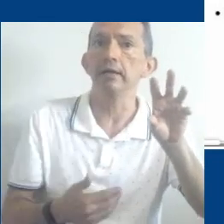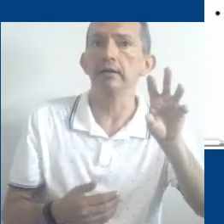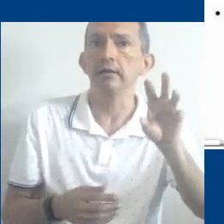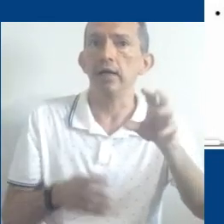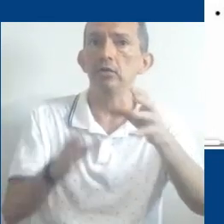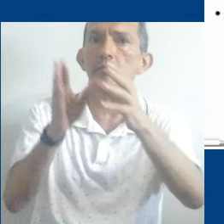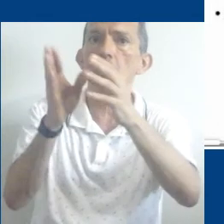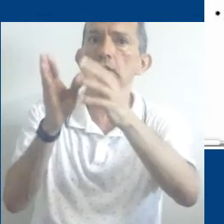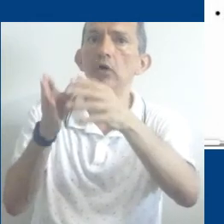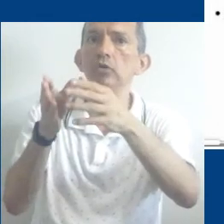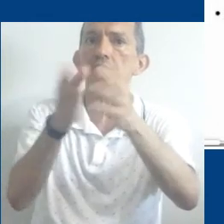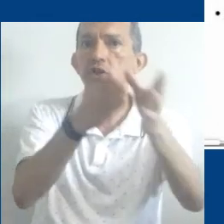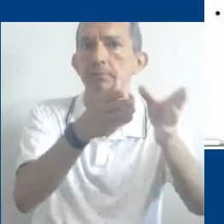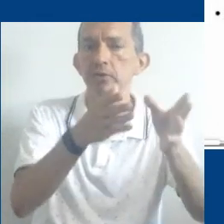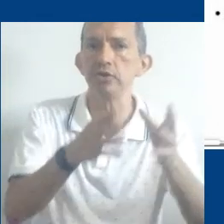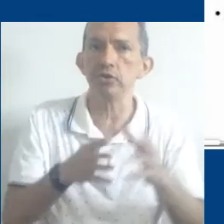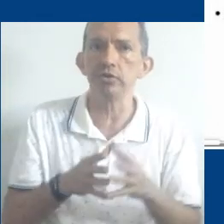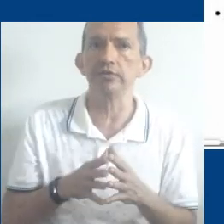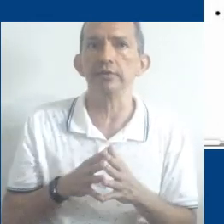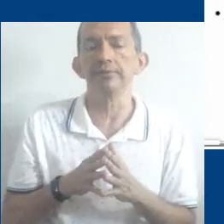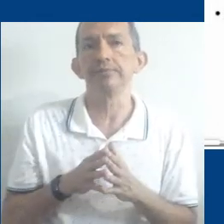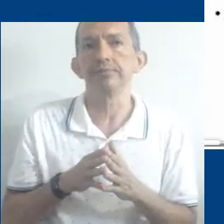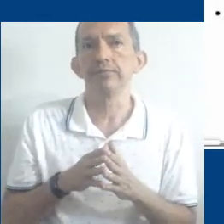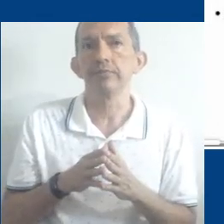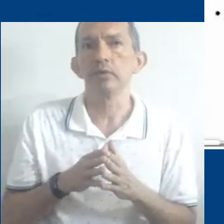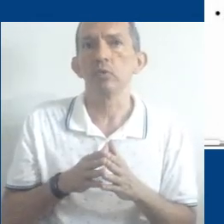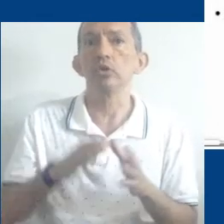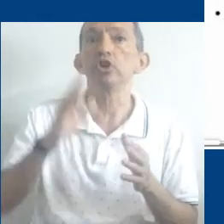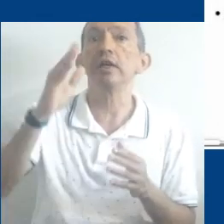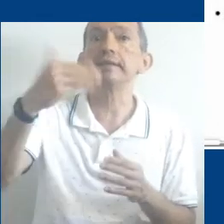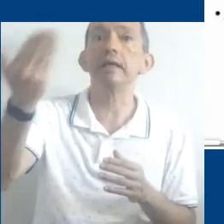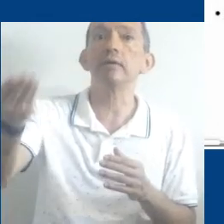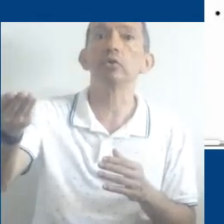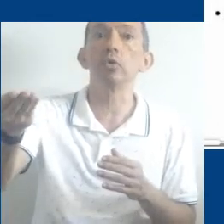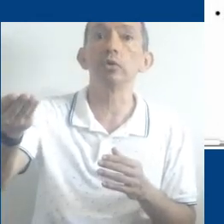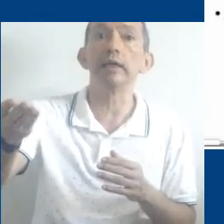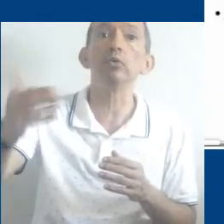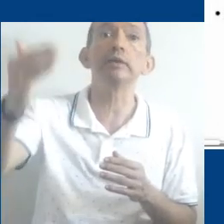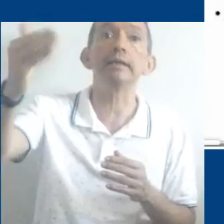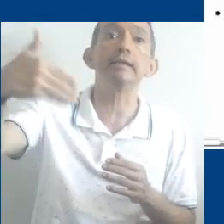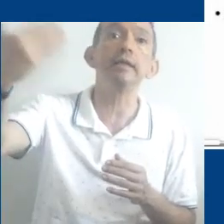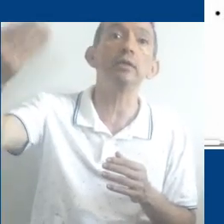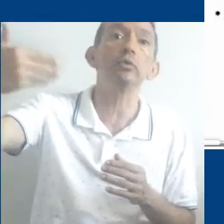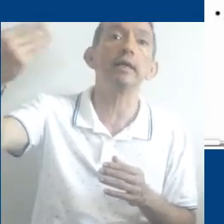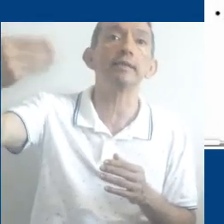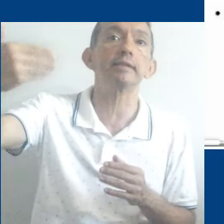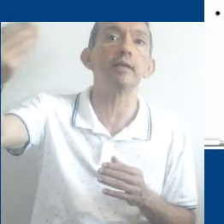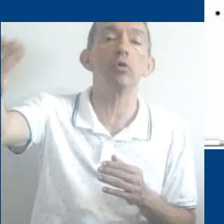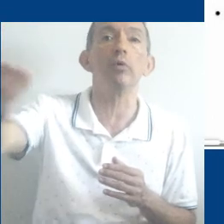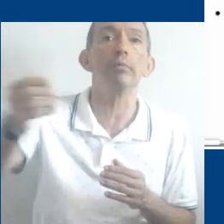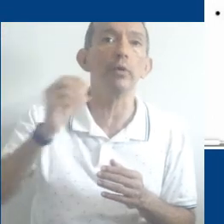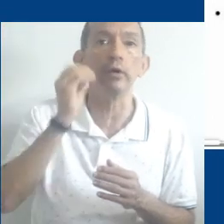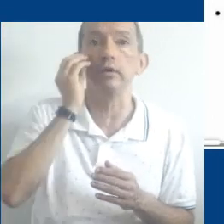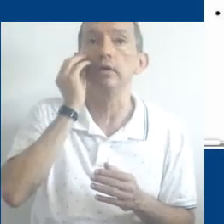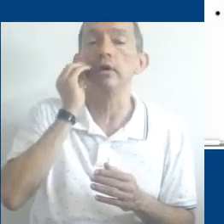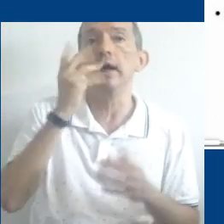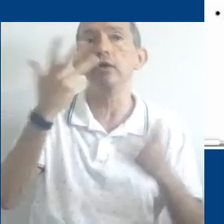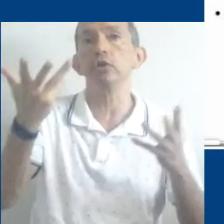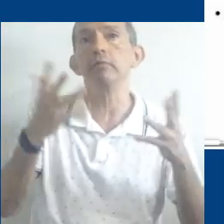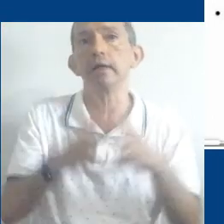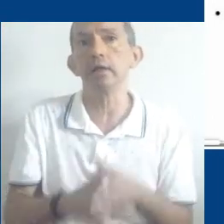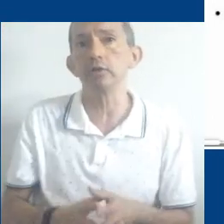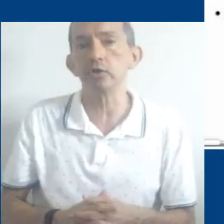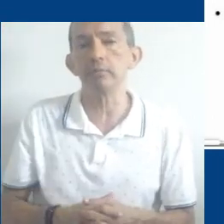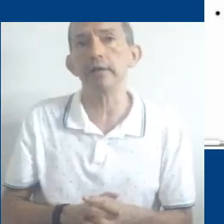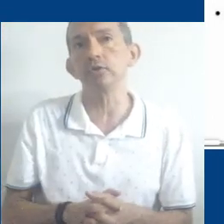reciclar, aí tem uma autofagia positiva. Quando digere a célula toda e o tecido que essa célula compõe, aí